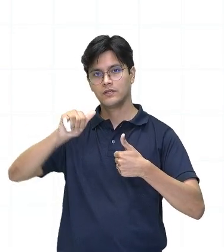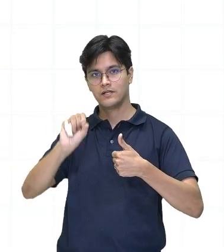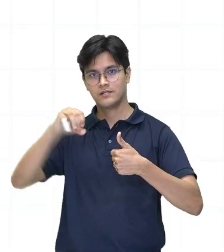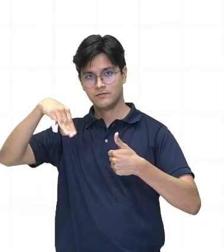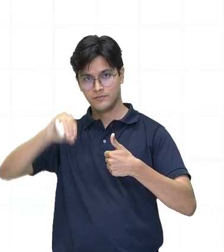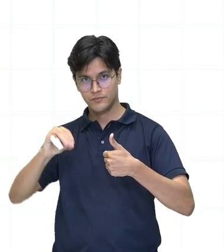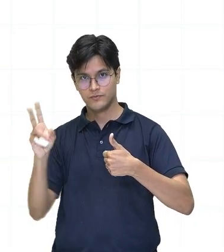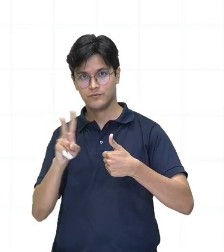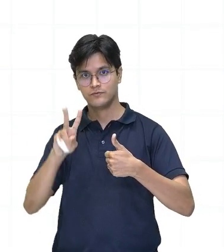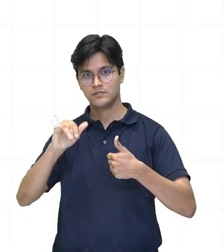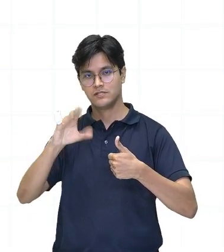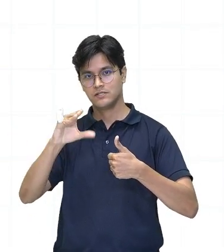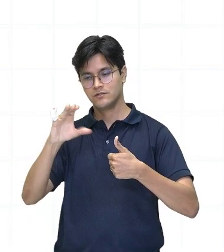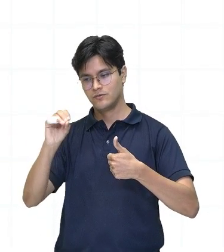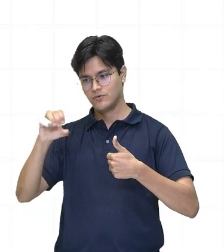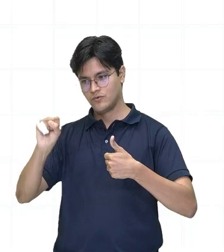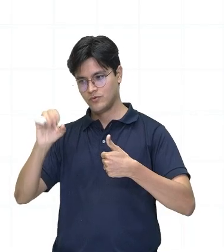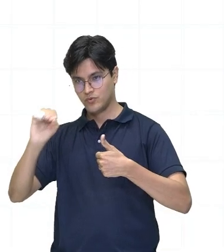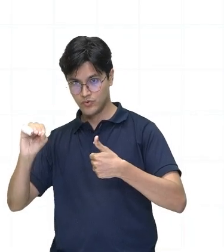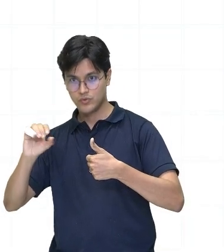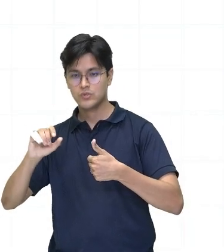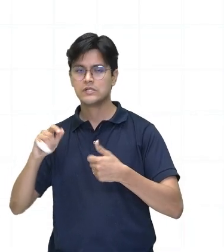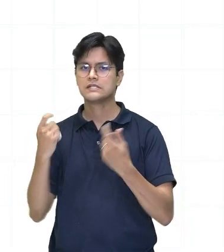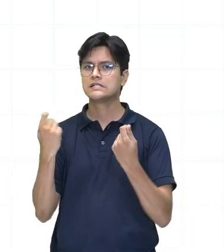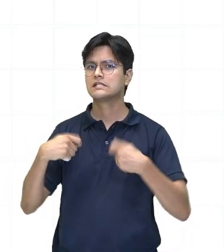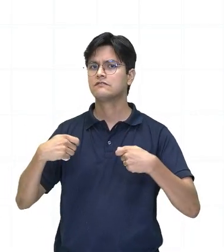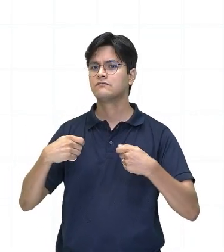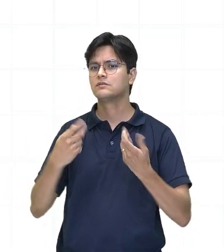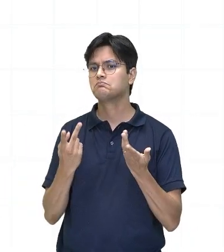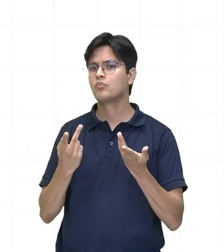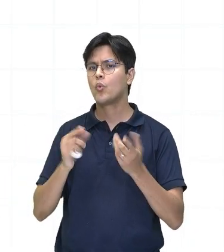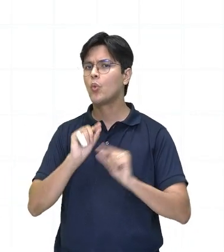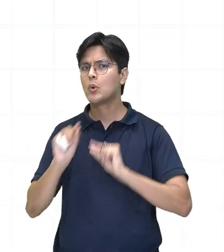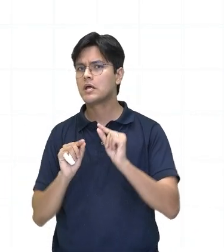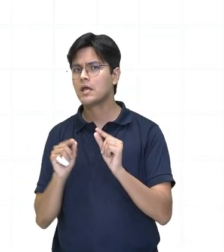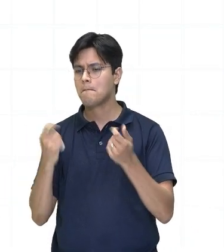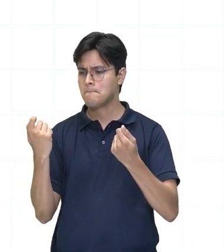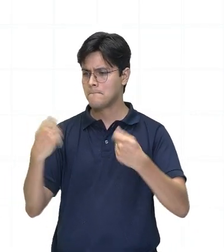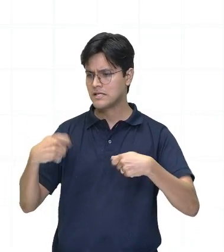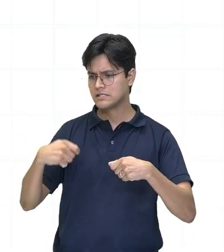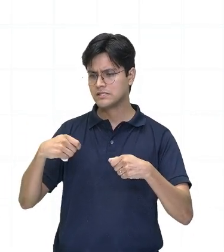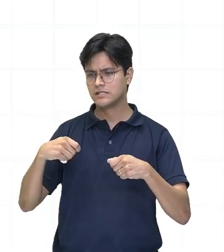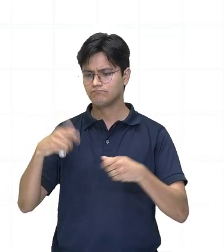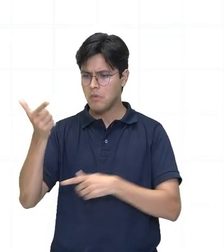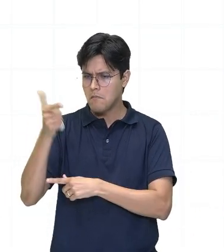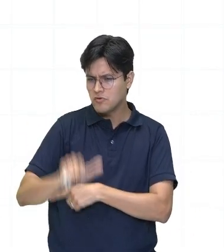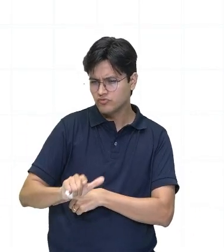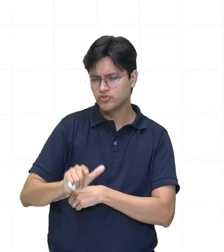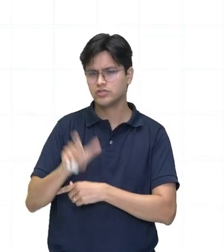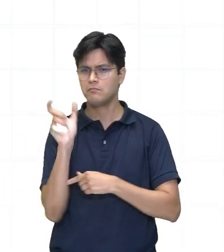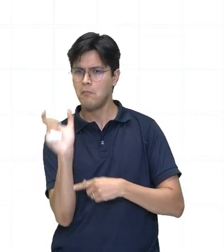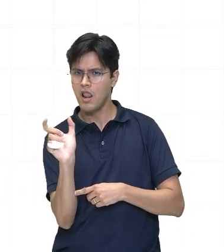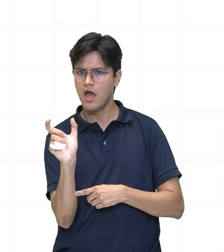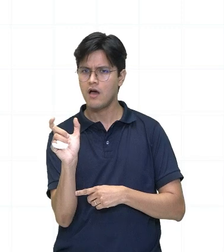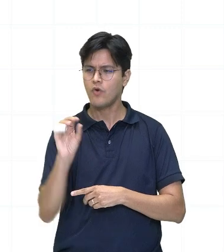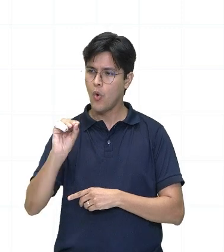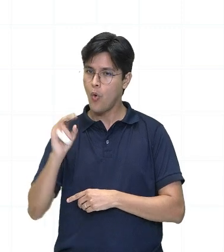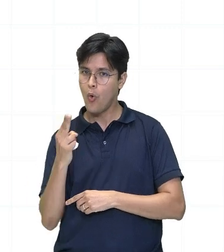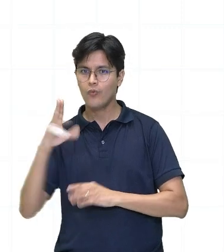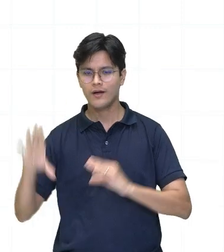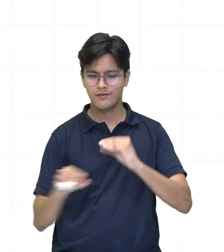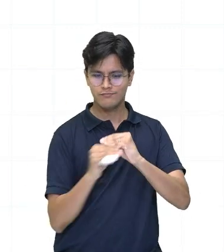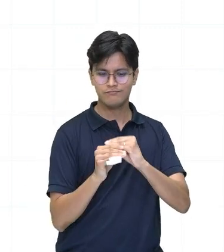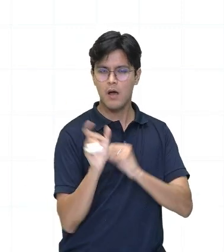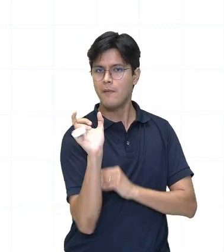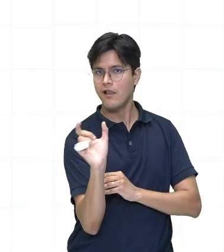de forma desnecessária. Como, por exemplo, não, tem esse aqui também no nosso vídeo, né?